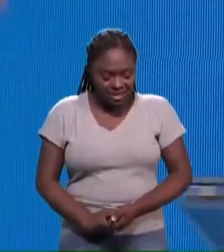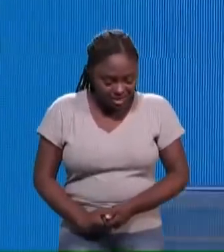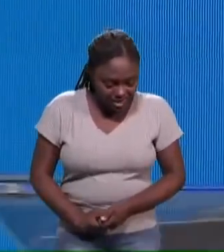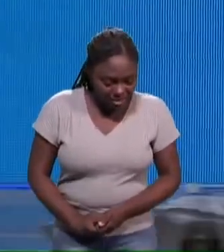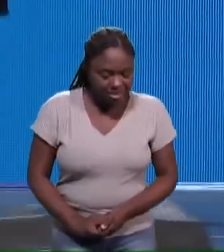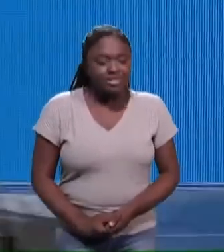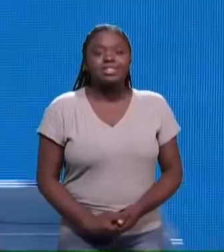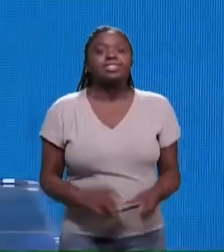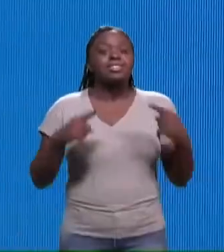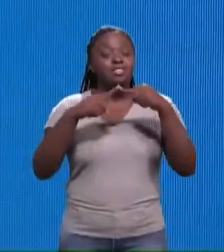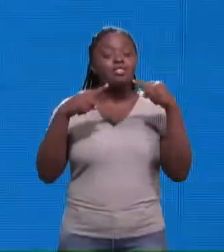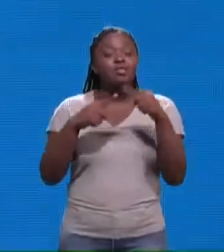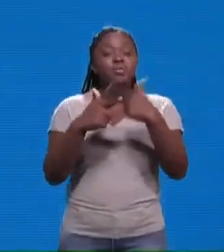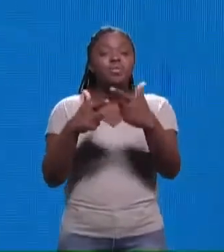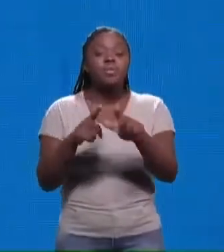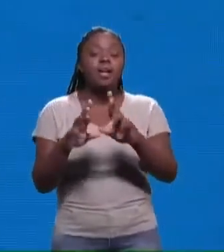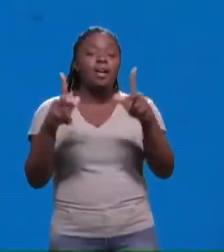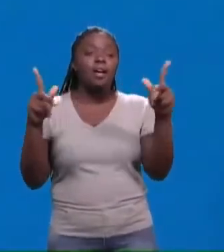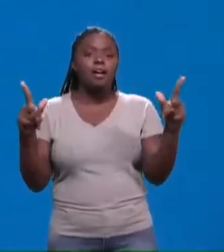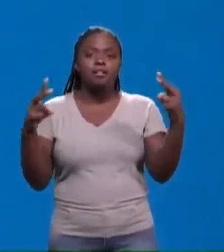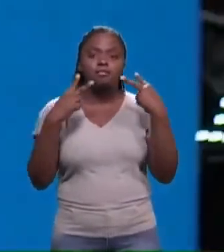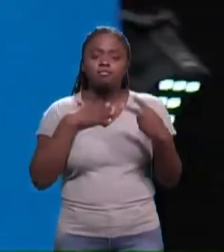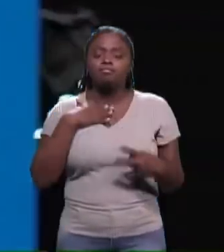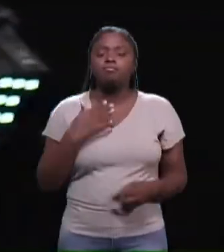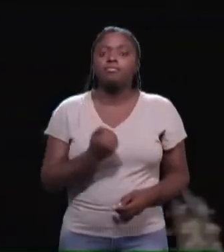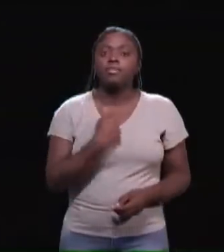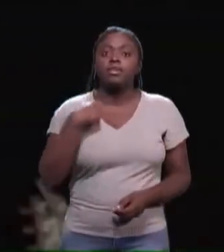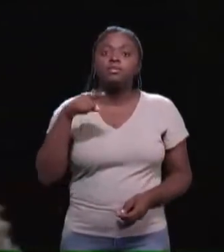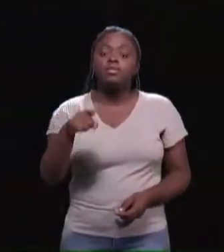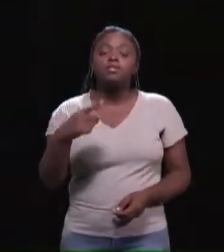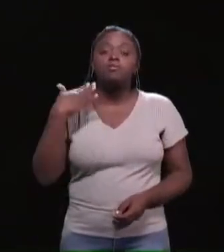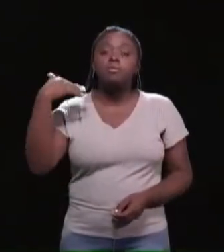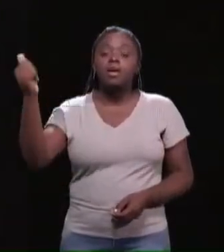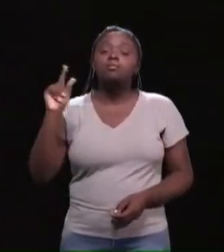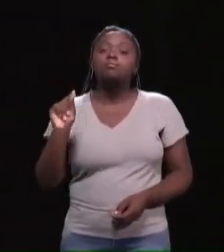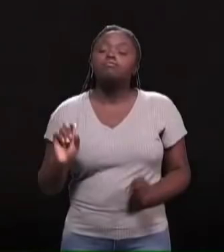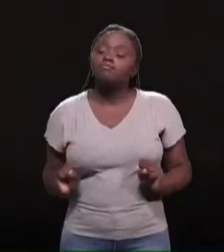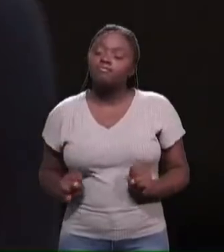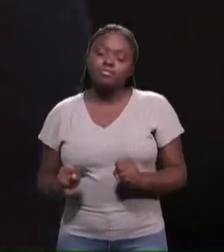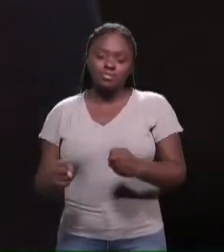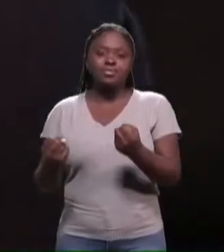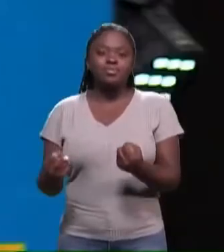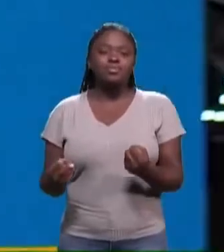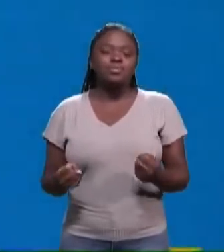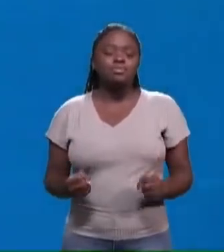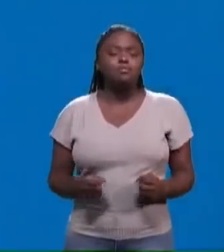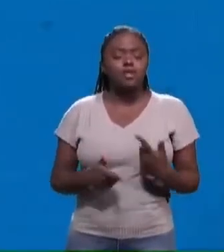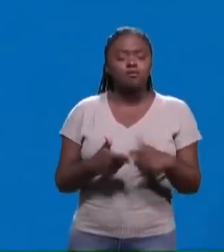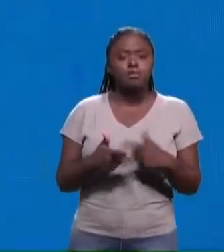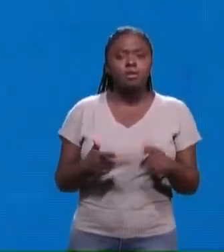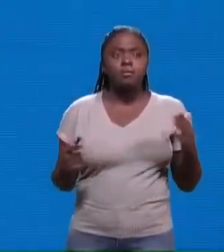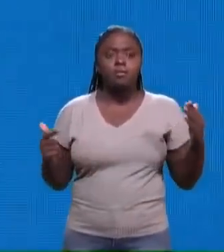São tipos de problemas diferentes. Olha para mim, você e eu somos chamados para resistir na hora que os